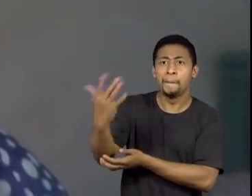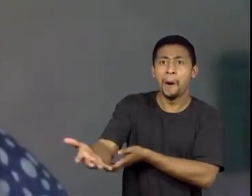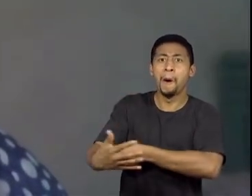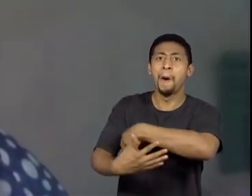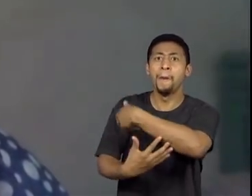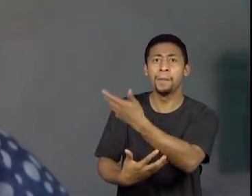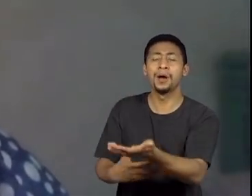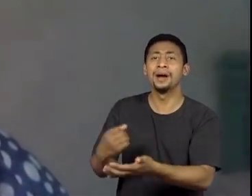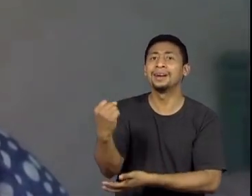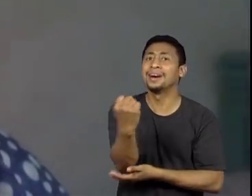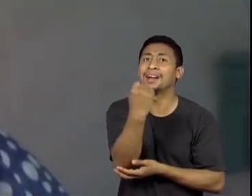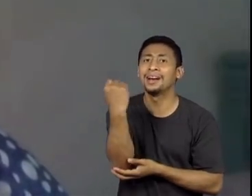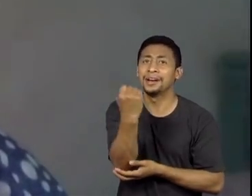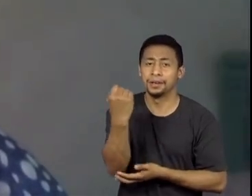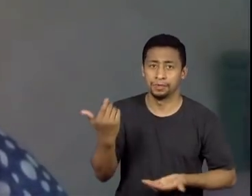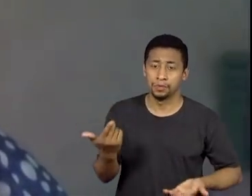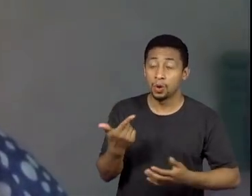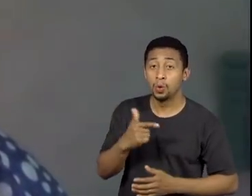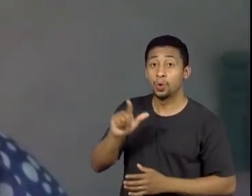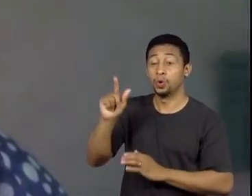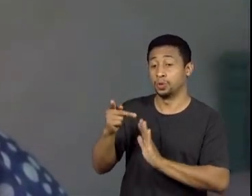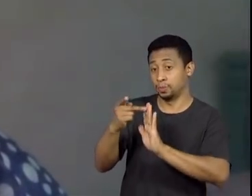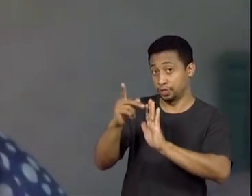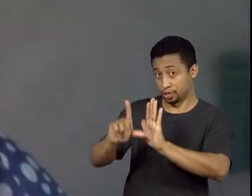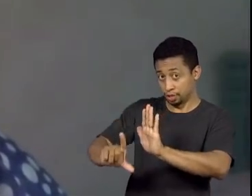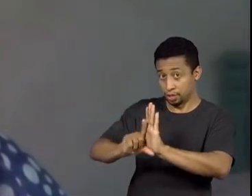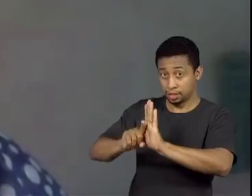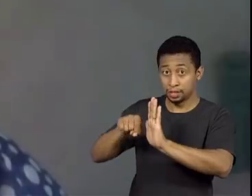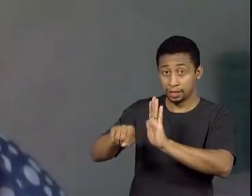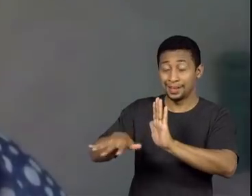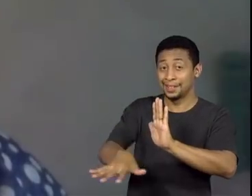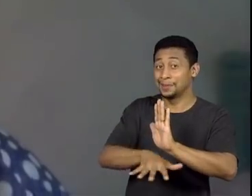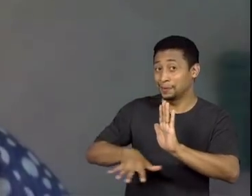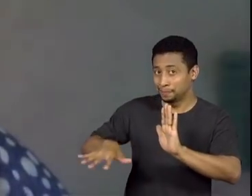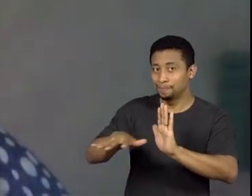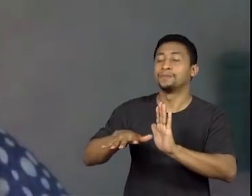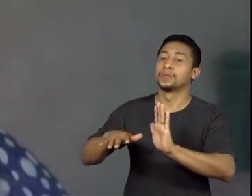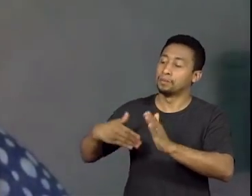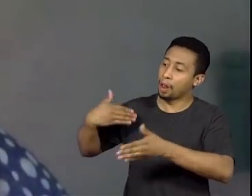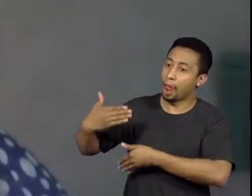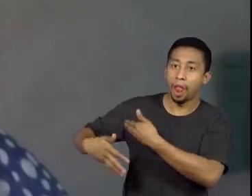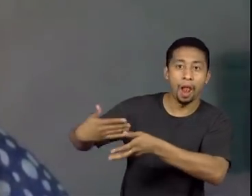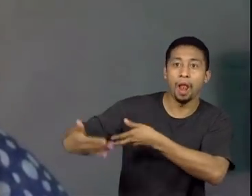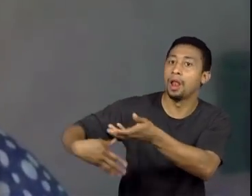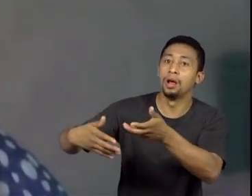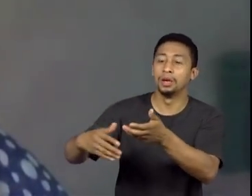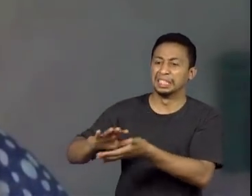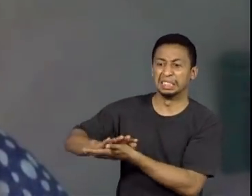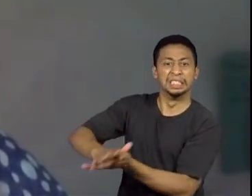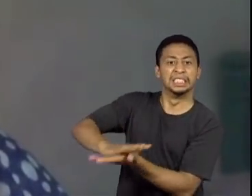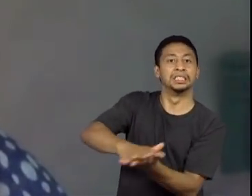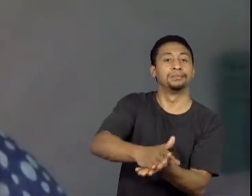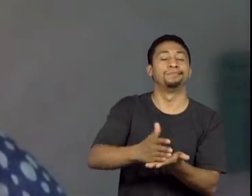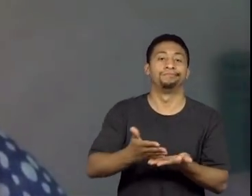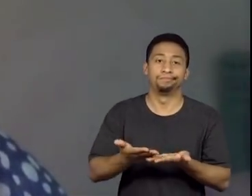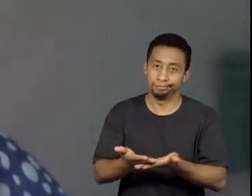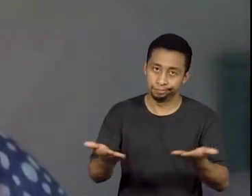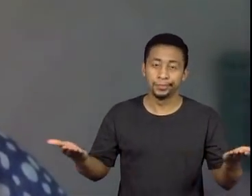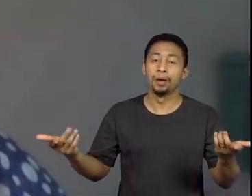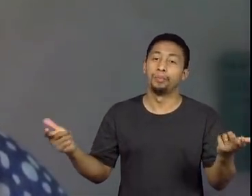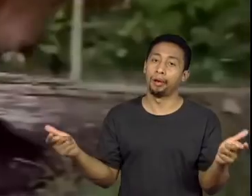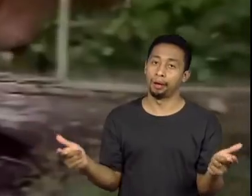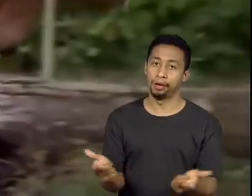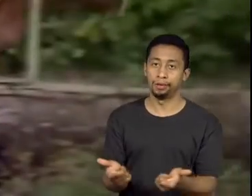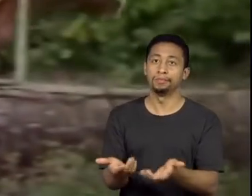outros projetos de lei venham nesse mesmo rumo, e continue a fracionar